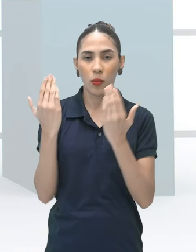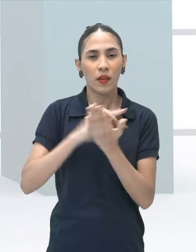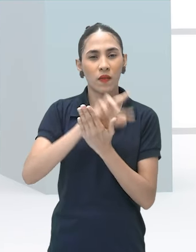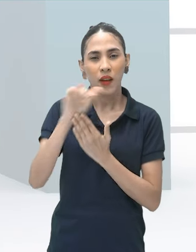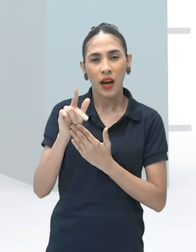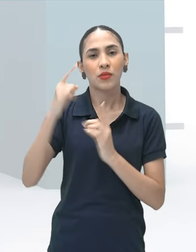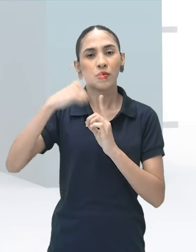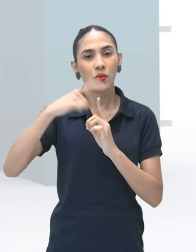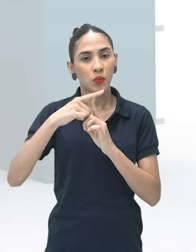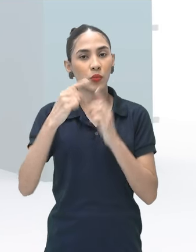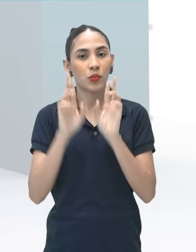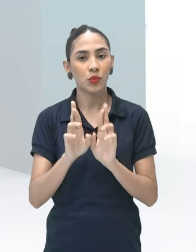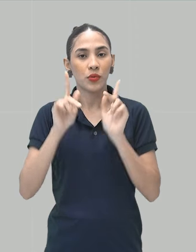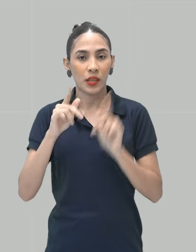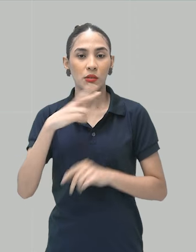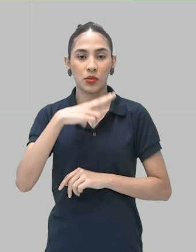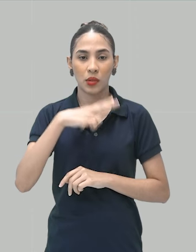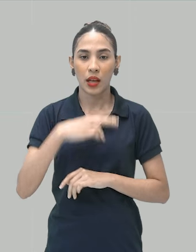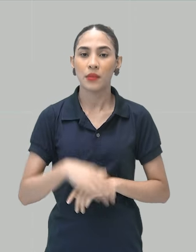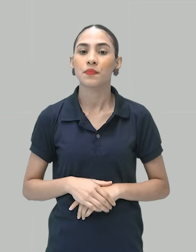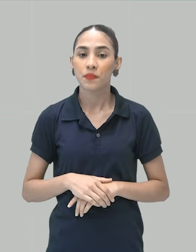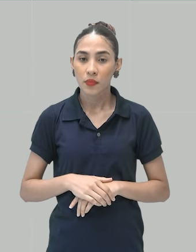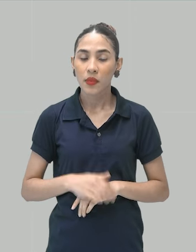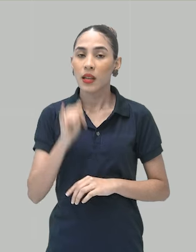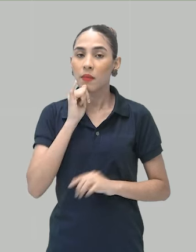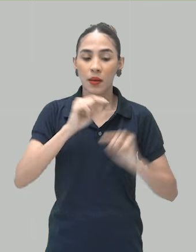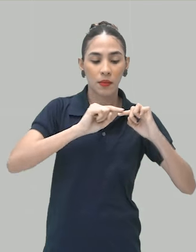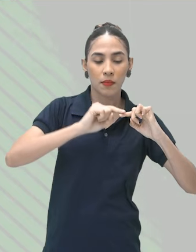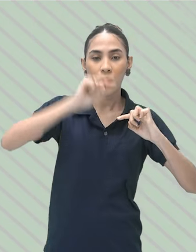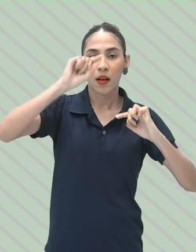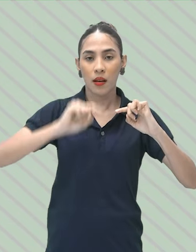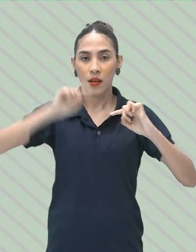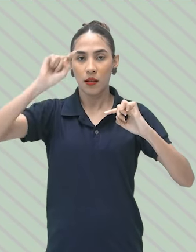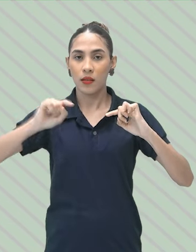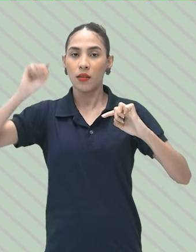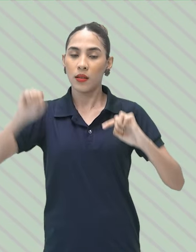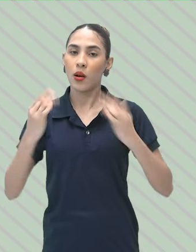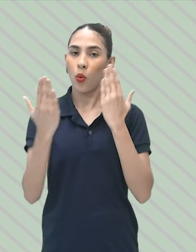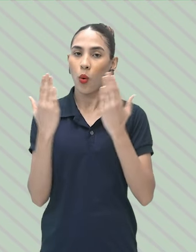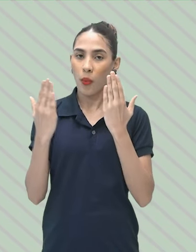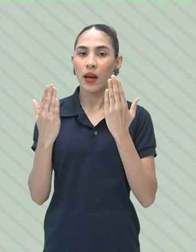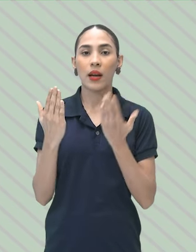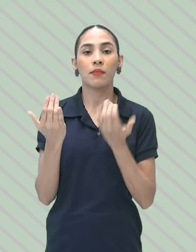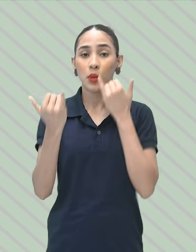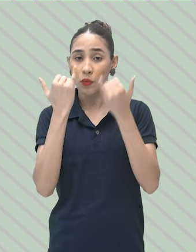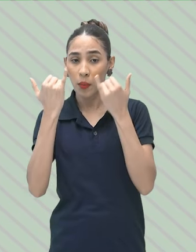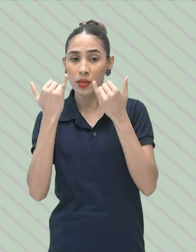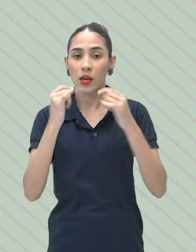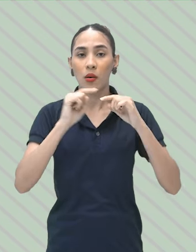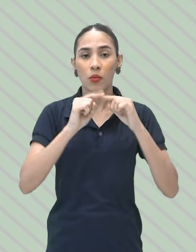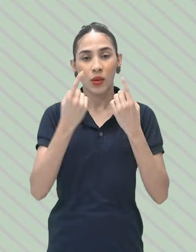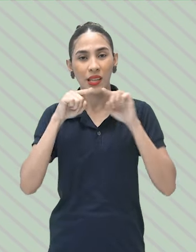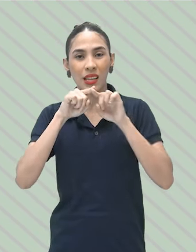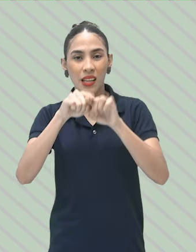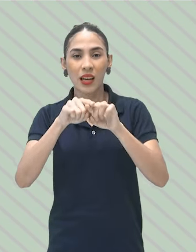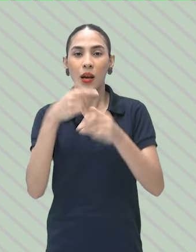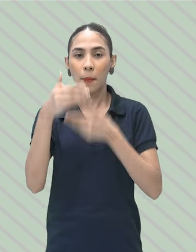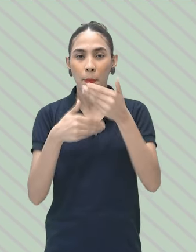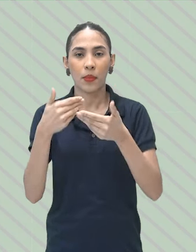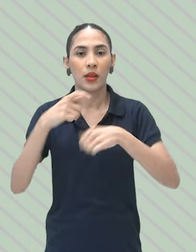entre itens individuais. Gráfico de linhas compara dados lineares ao longo do tempo, ou